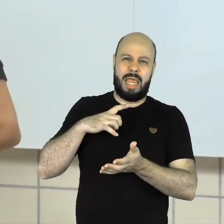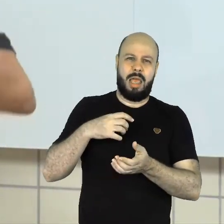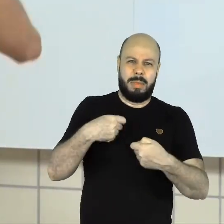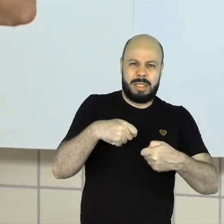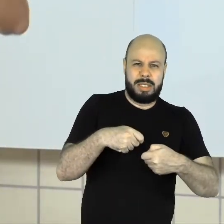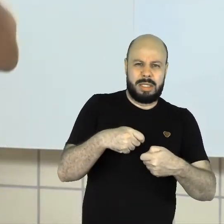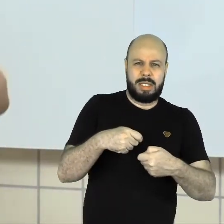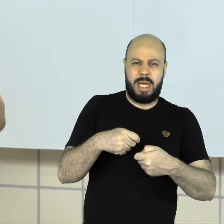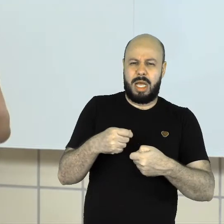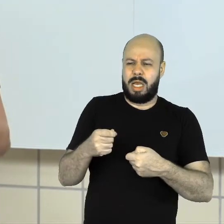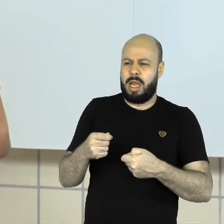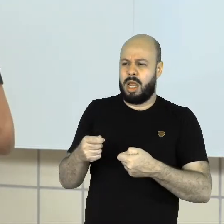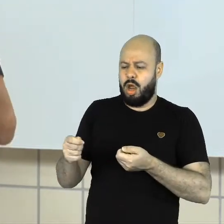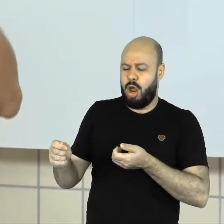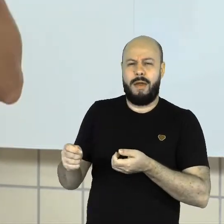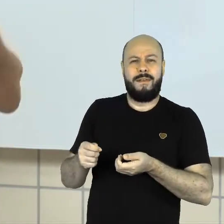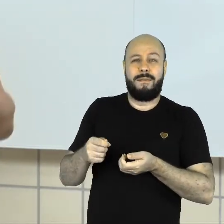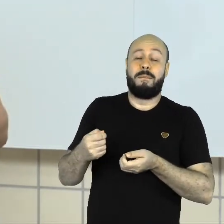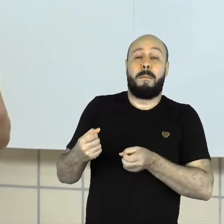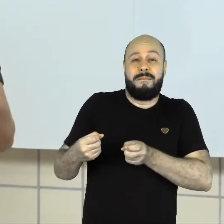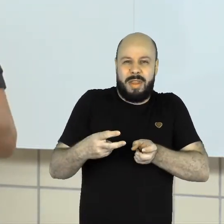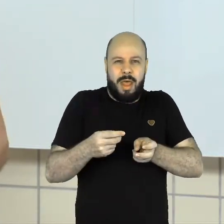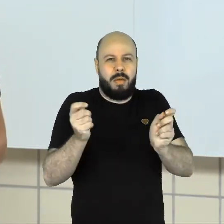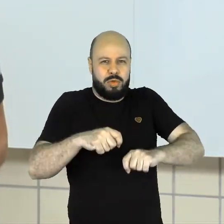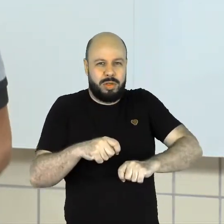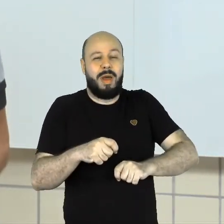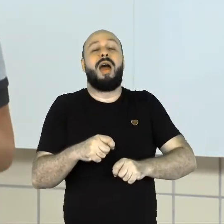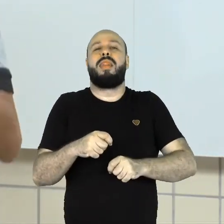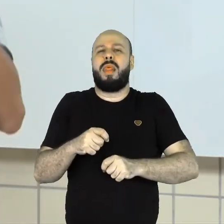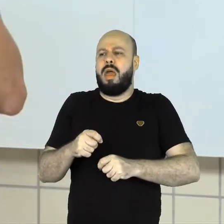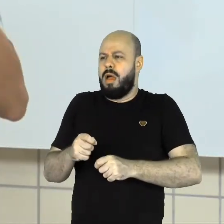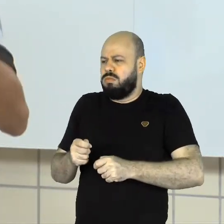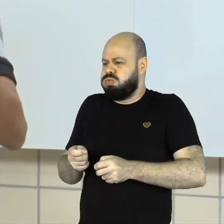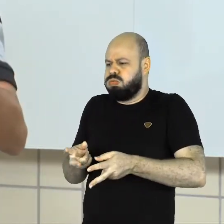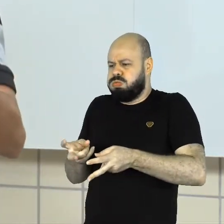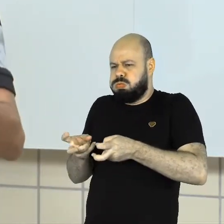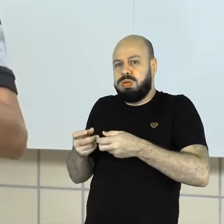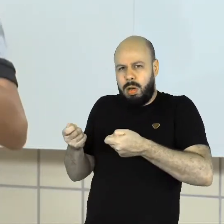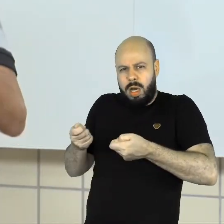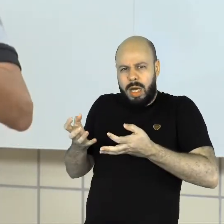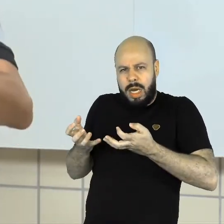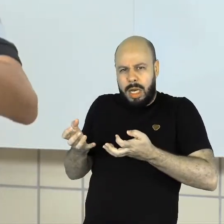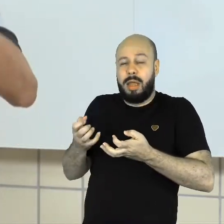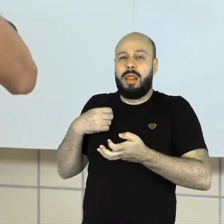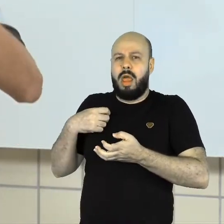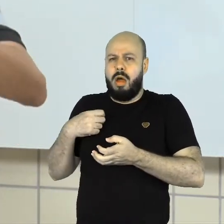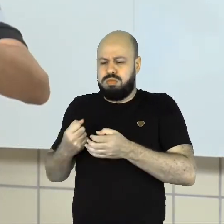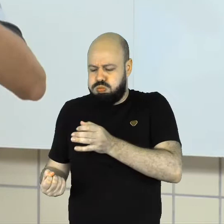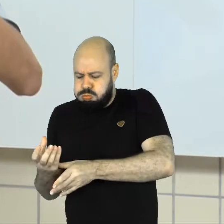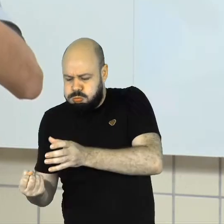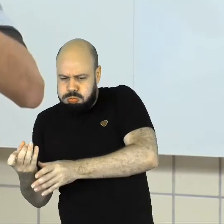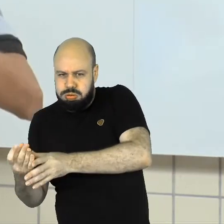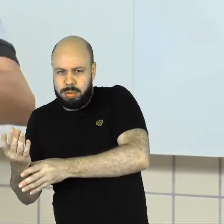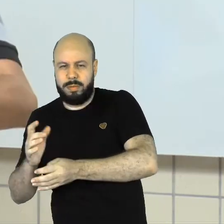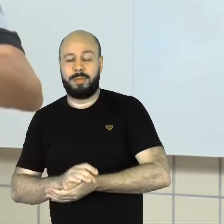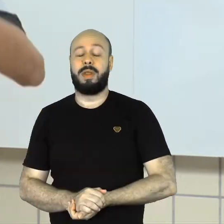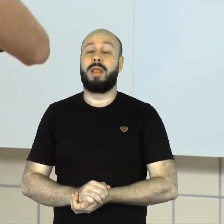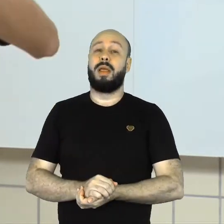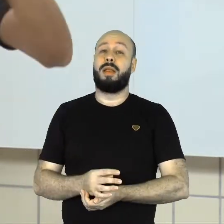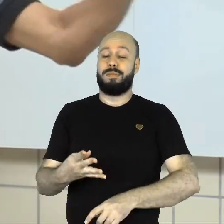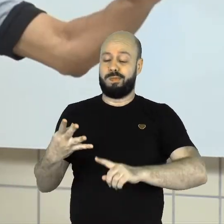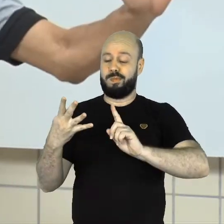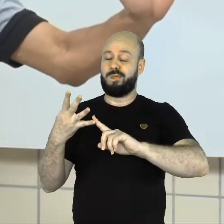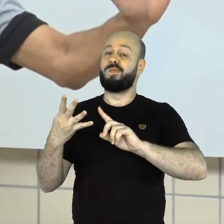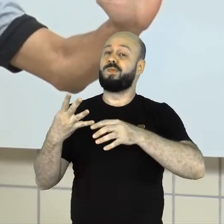você tem para quem vender. Ok, pessoal? Então, esses 4 fatores são de suma importância para a gente entender